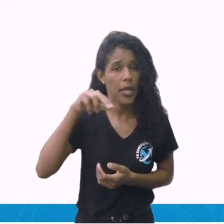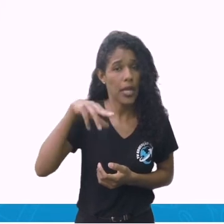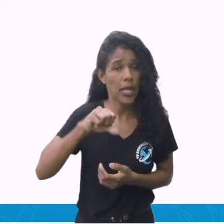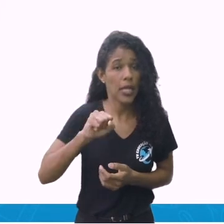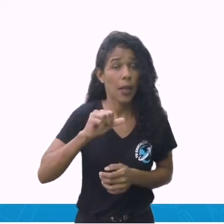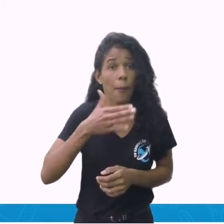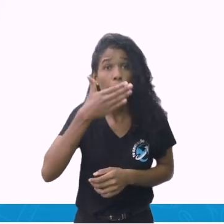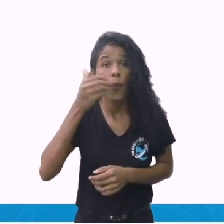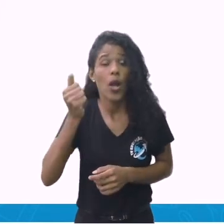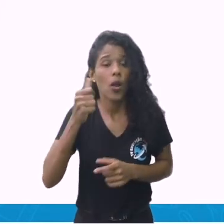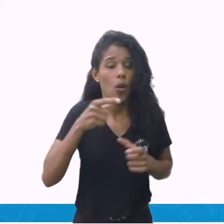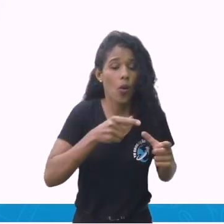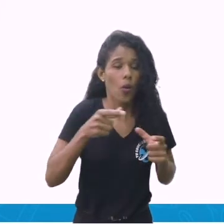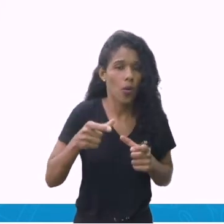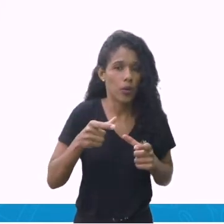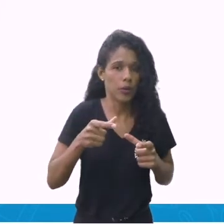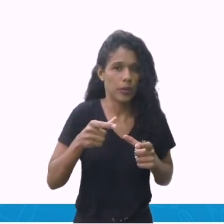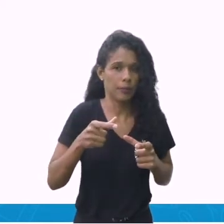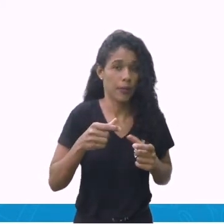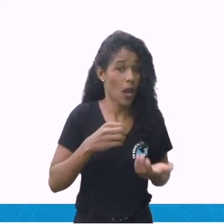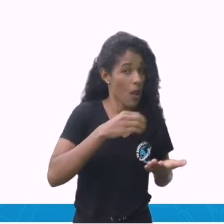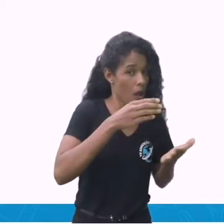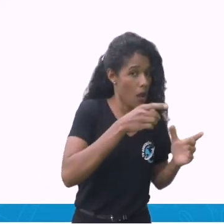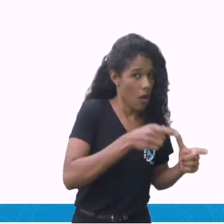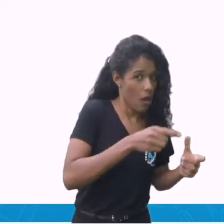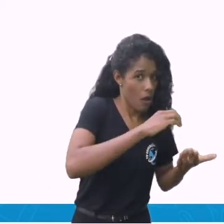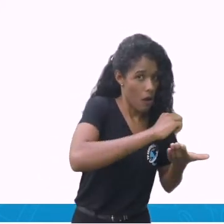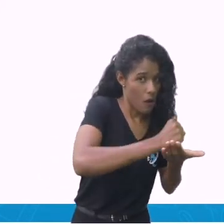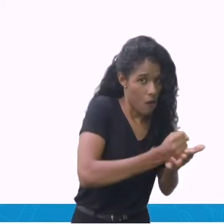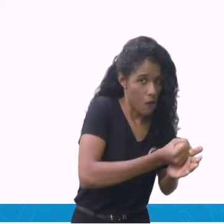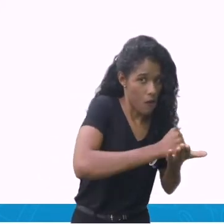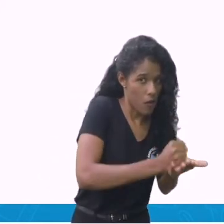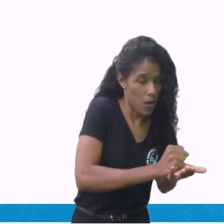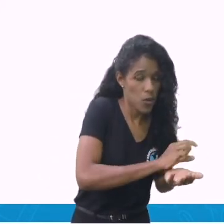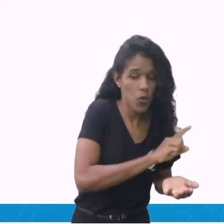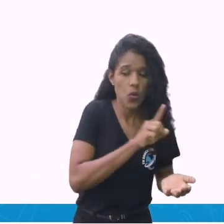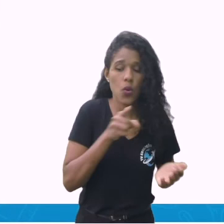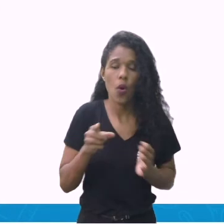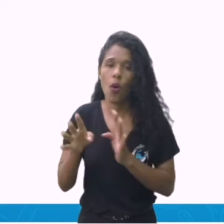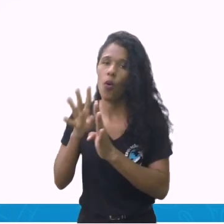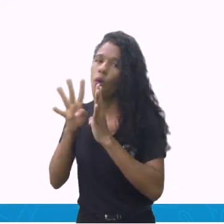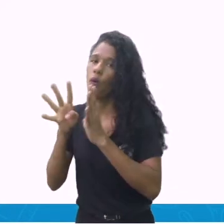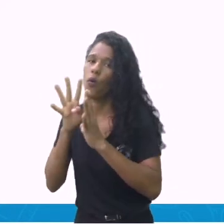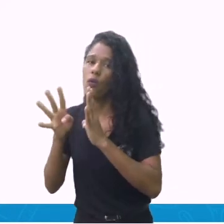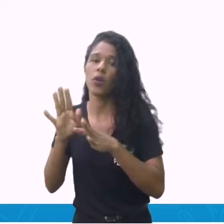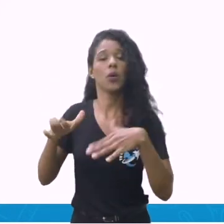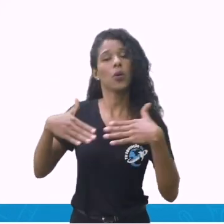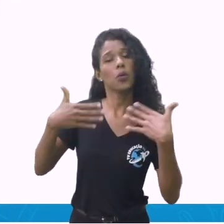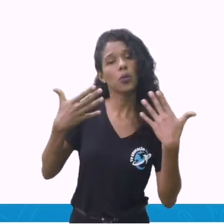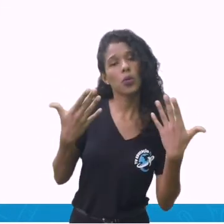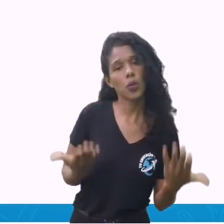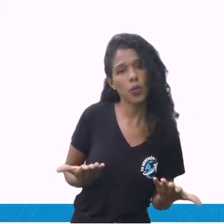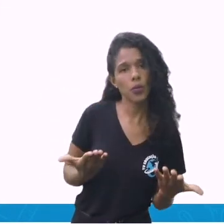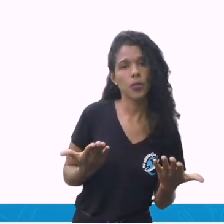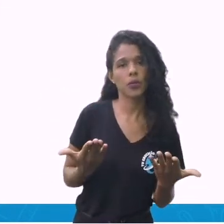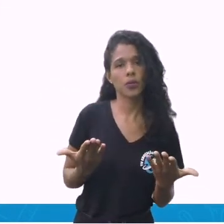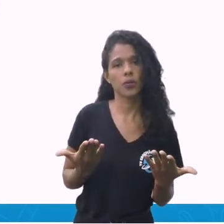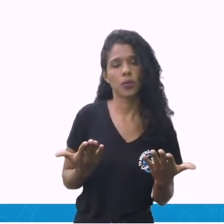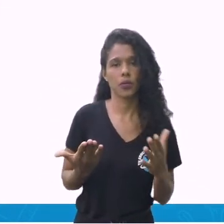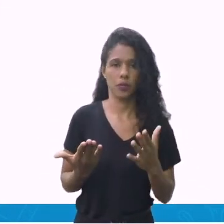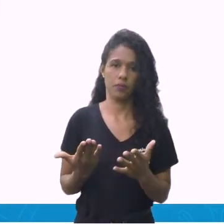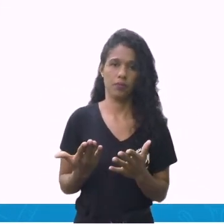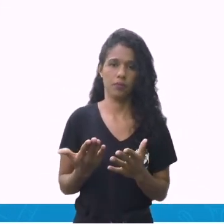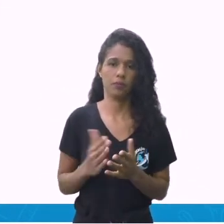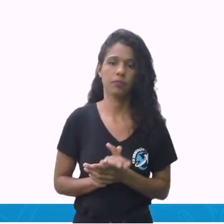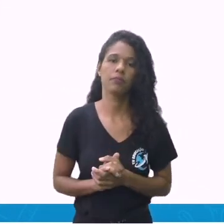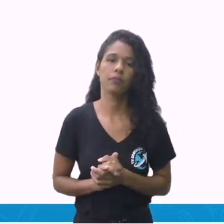feira? Explique. Na feira eu encontro vitaminas? Vocês viram aí todas